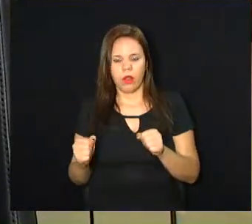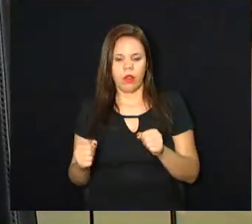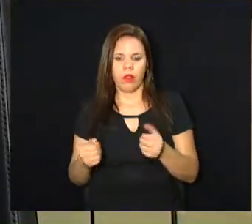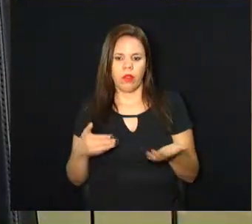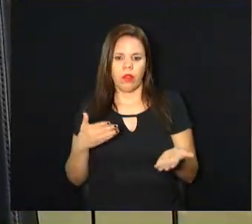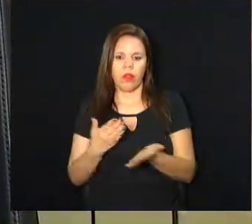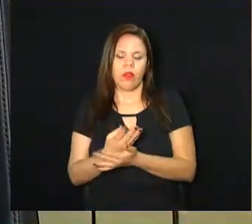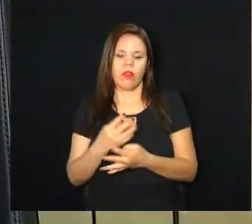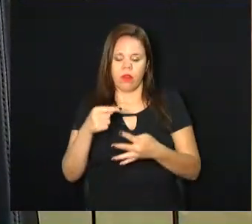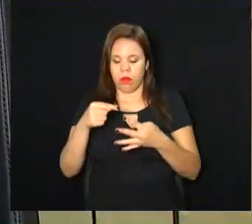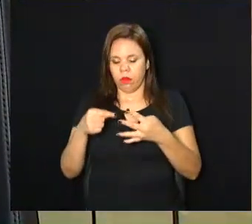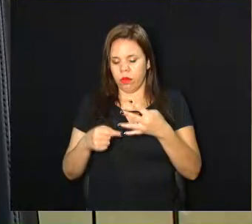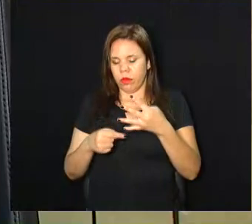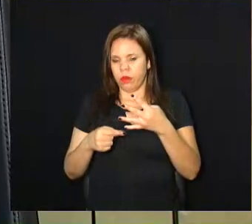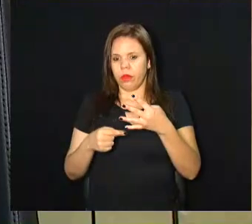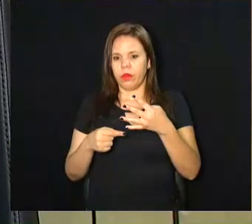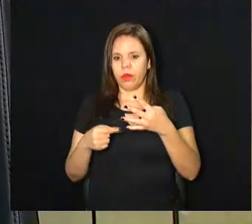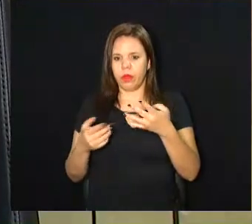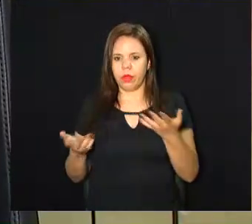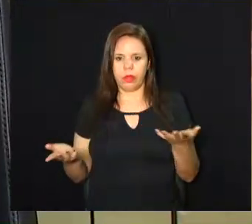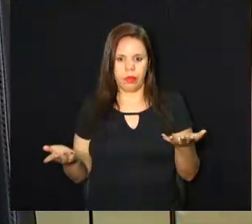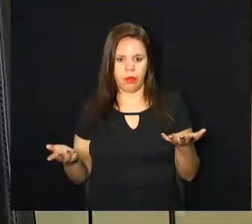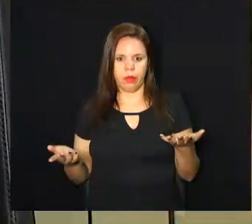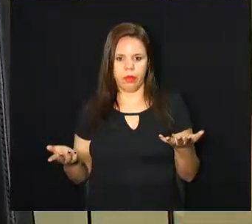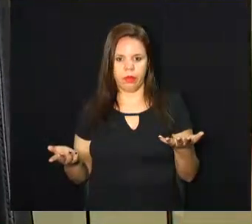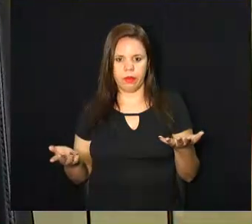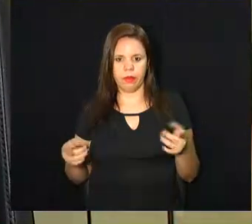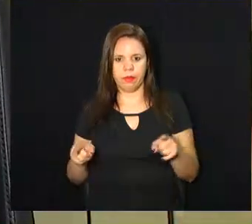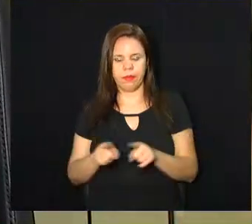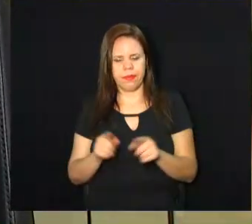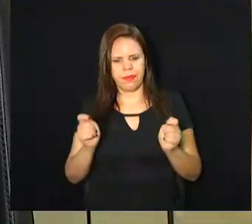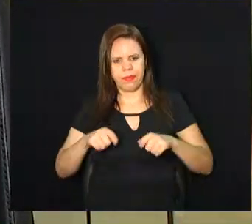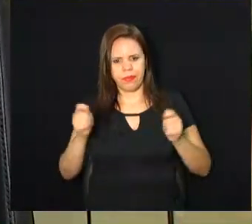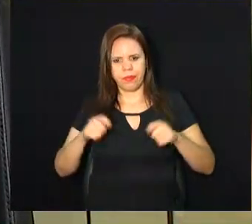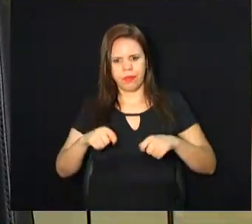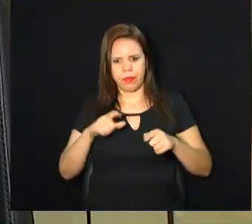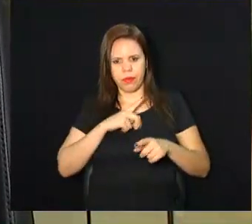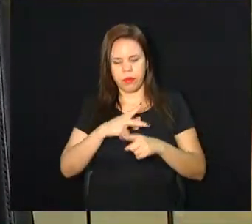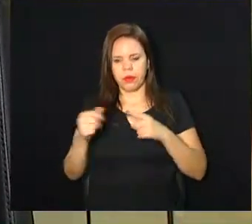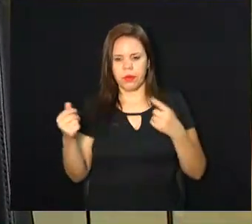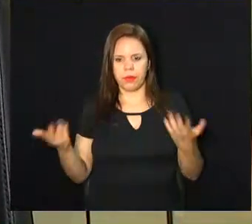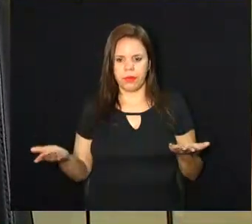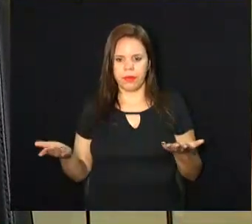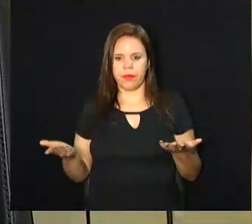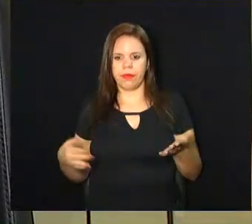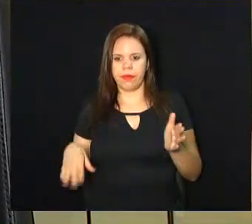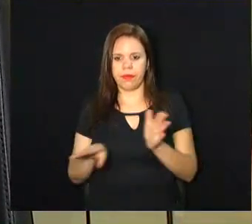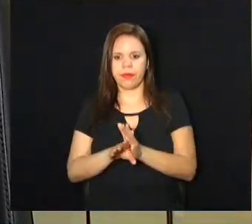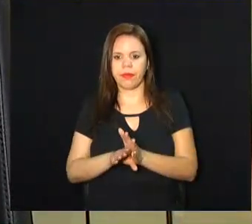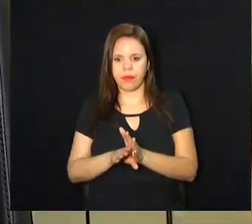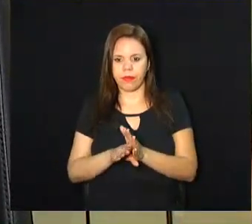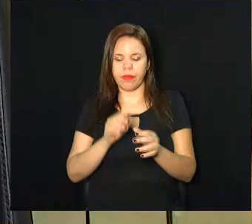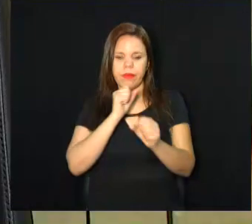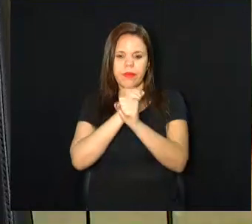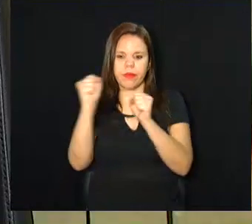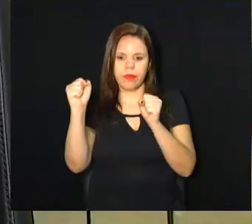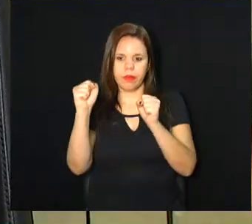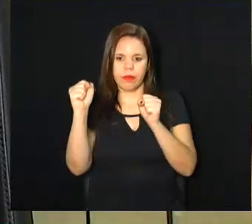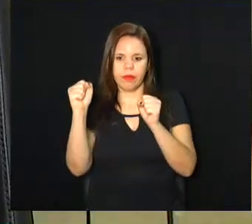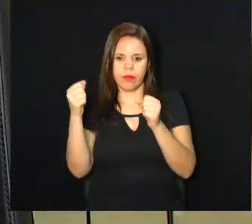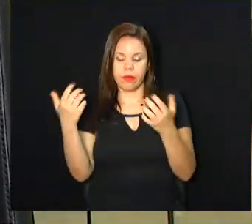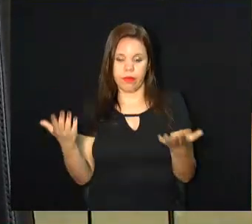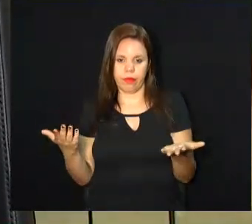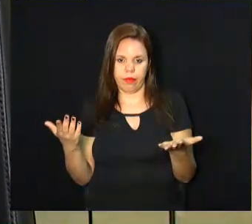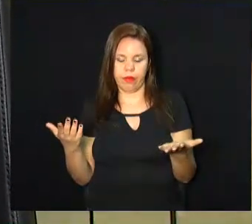por 4 etapas, fora as possibilidades de recuperação para chegar à reprovação. Então,